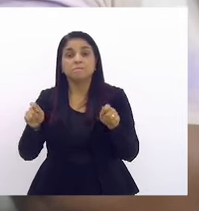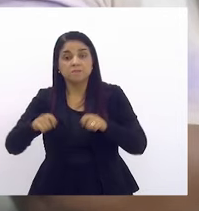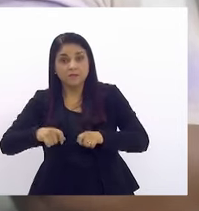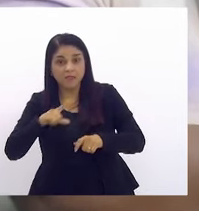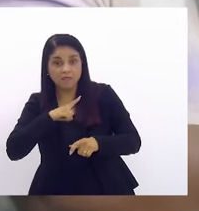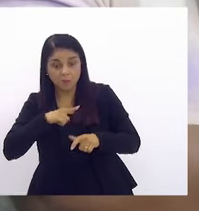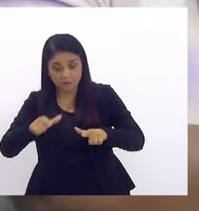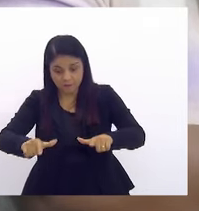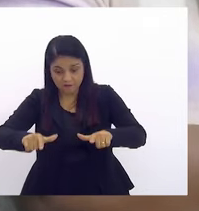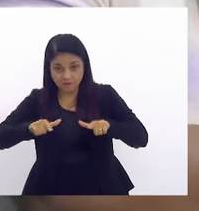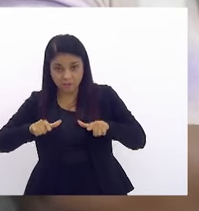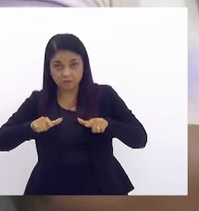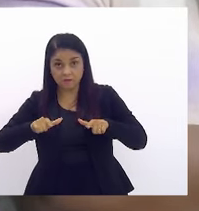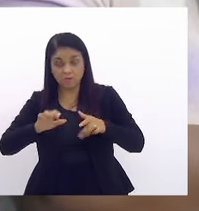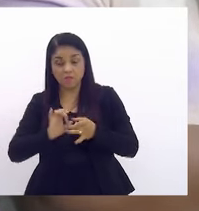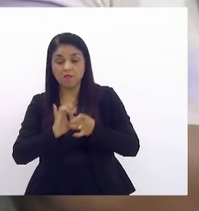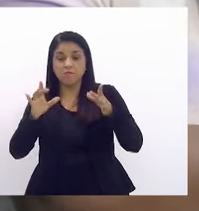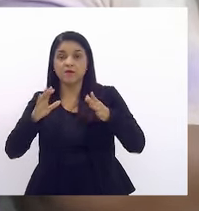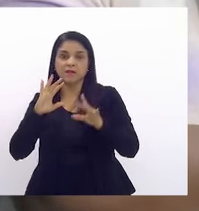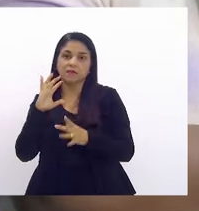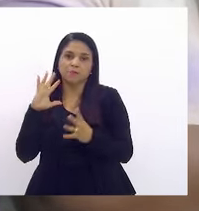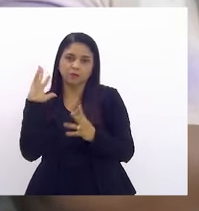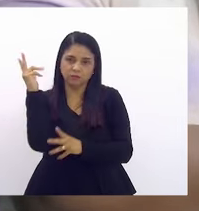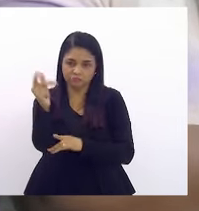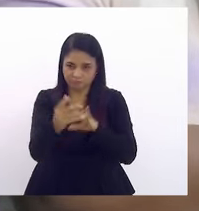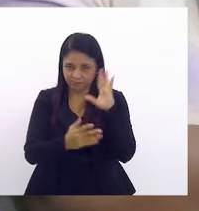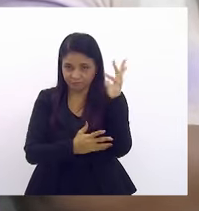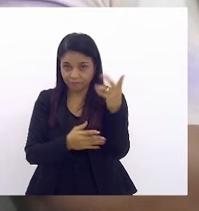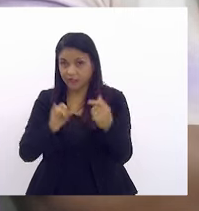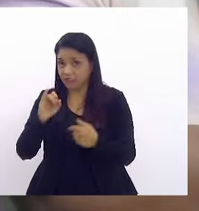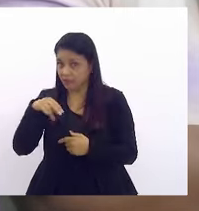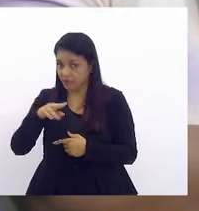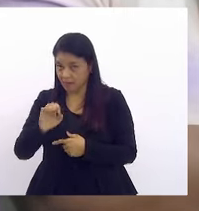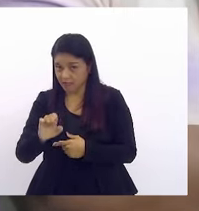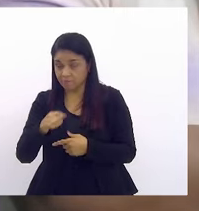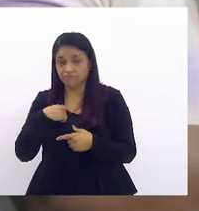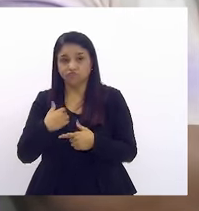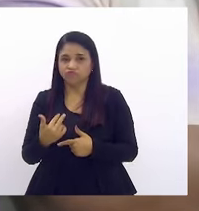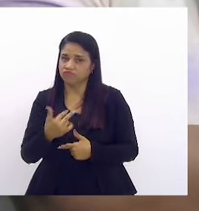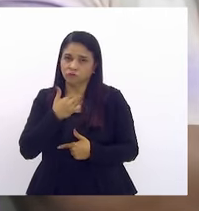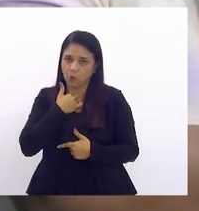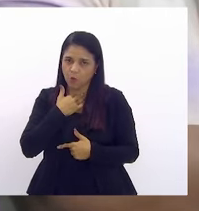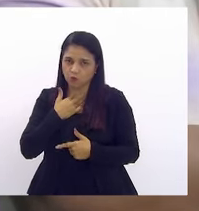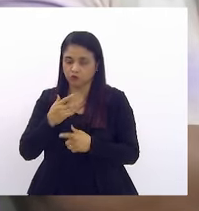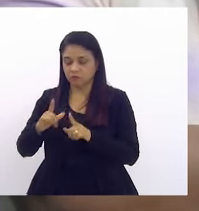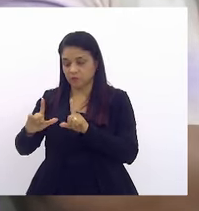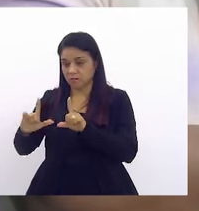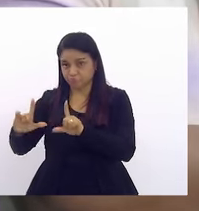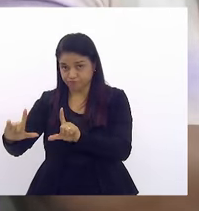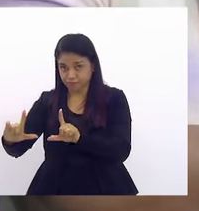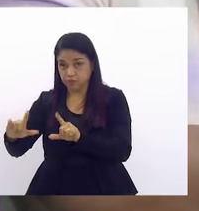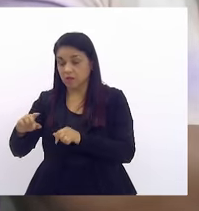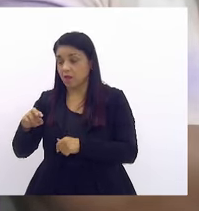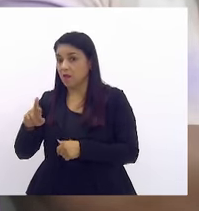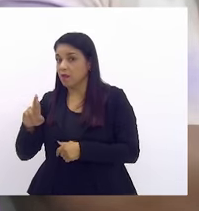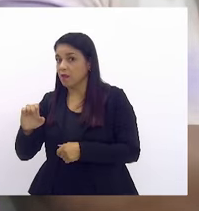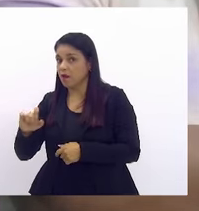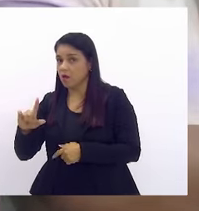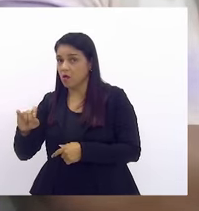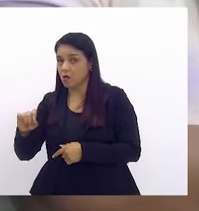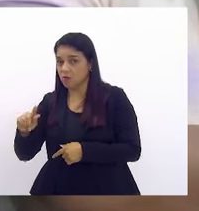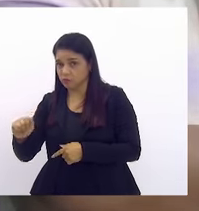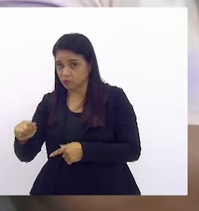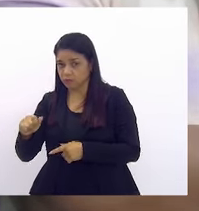certidão ambiental. Quem não tiver uma certidão ambiental, hoje você não consegue ligar um relógio na beira da lagoa. E também uma coisa que você fez, fizeram